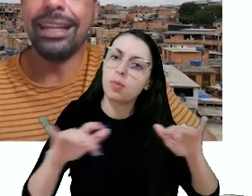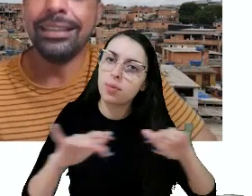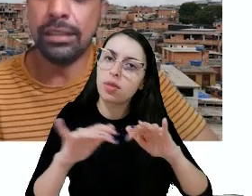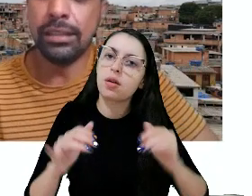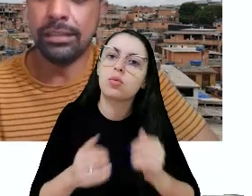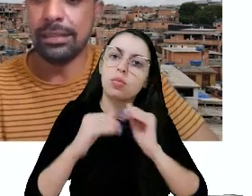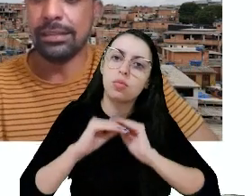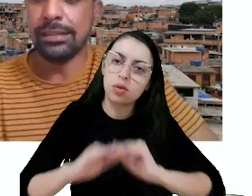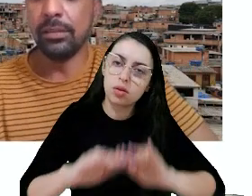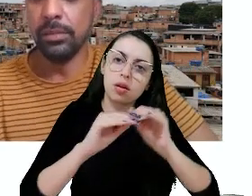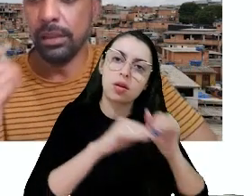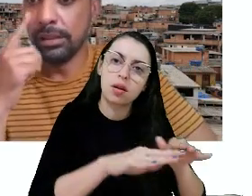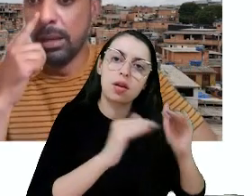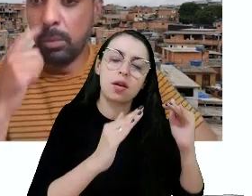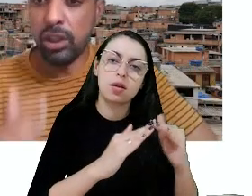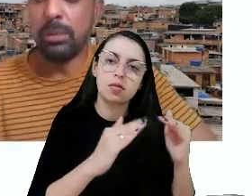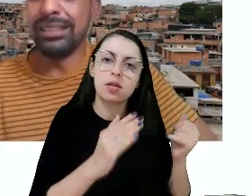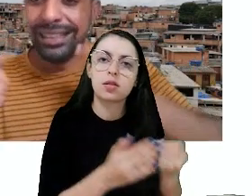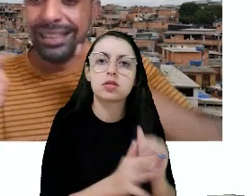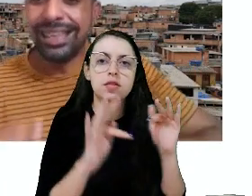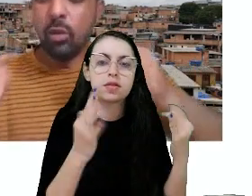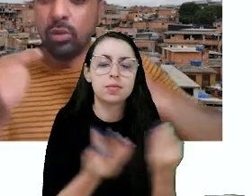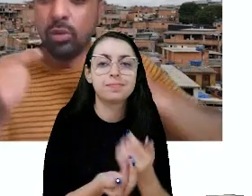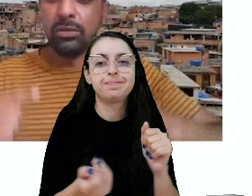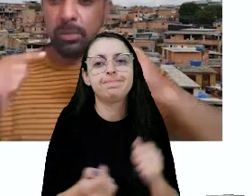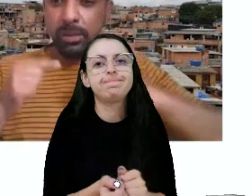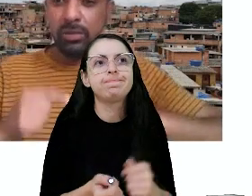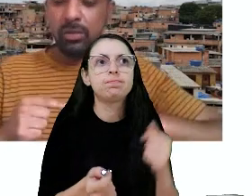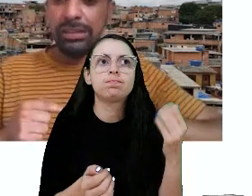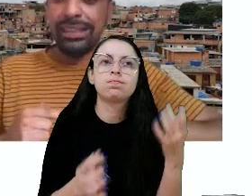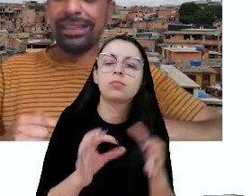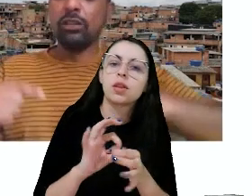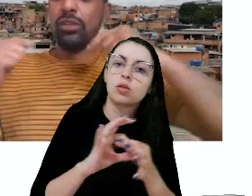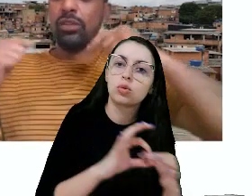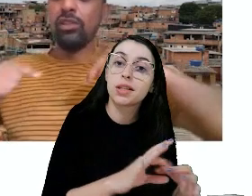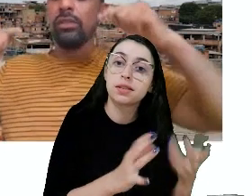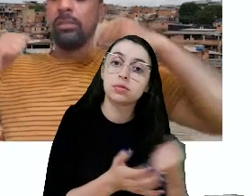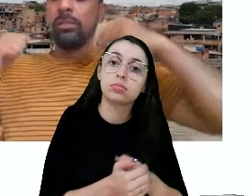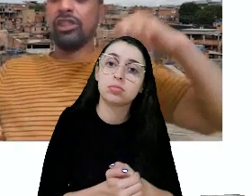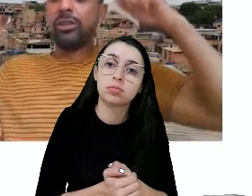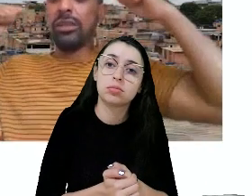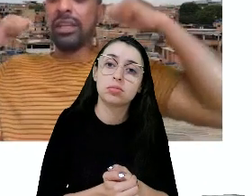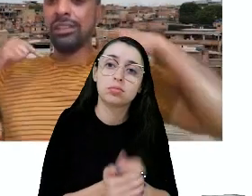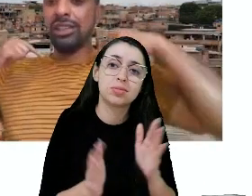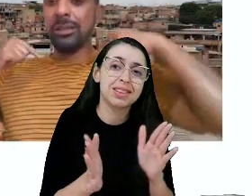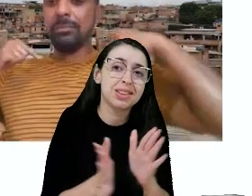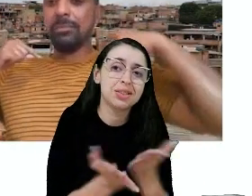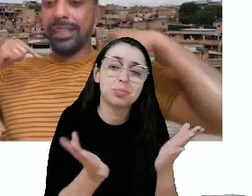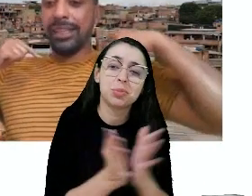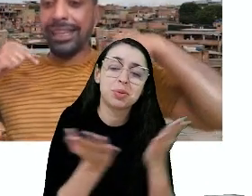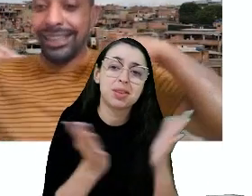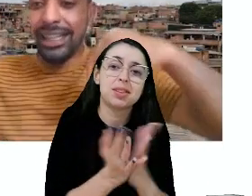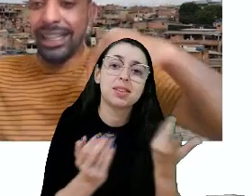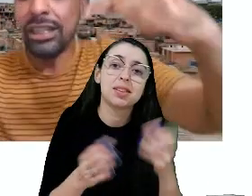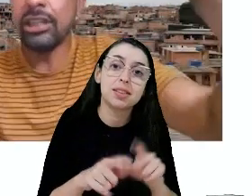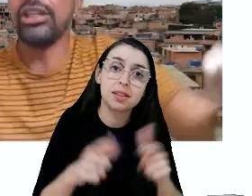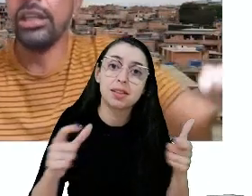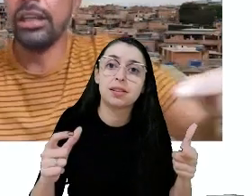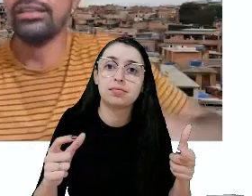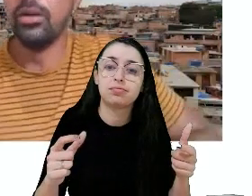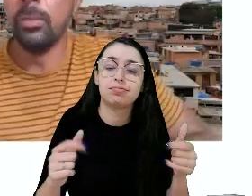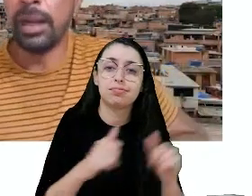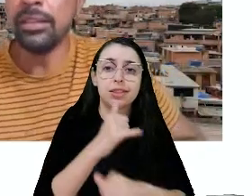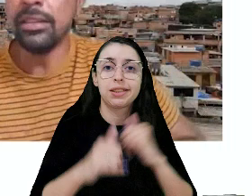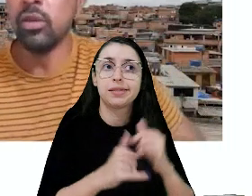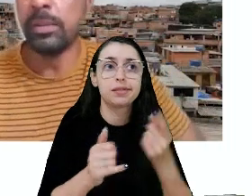e entregar dentro dessas casas, dessas famílias. Poxa, mas ainda tem contexto de pessoas que estão num nível de vulnerabilidade tão grande que a internet nem